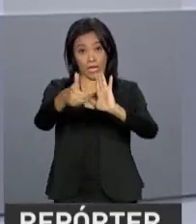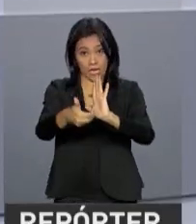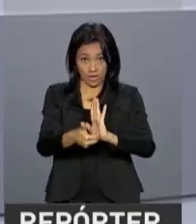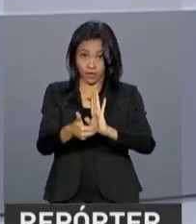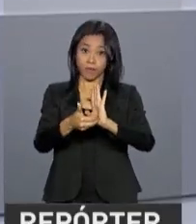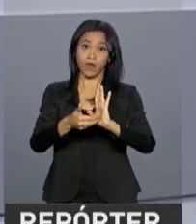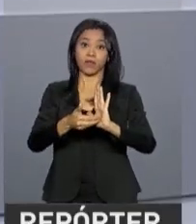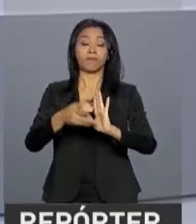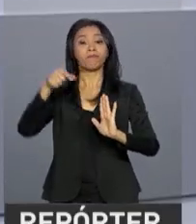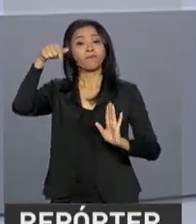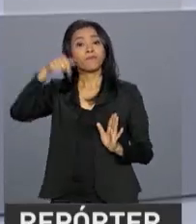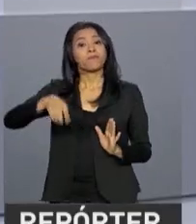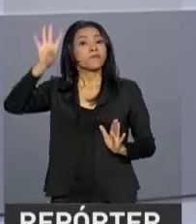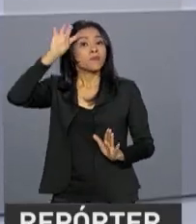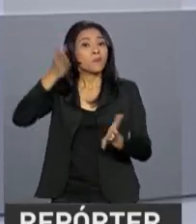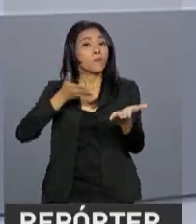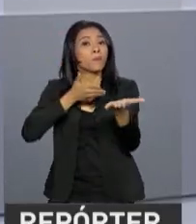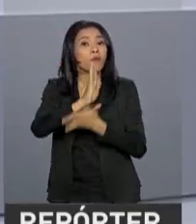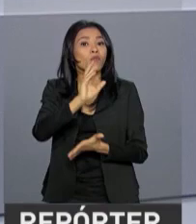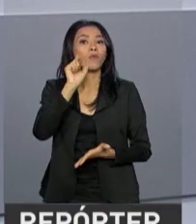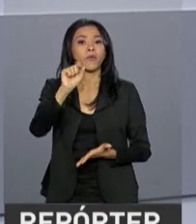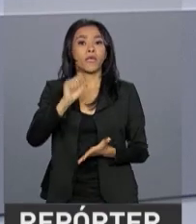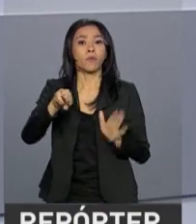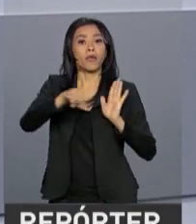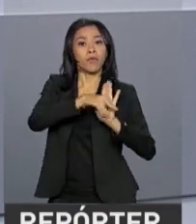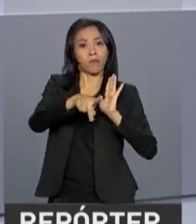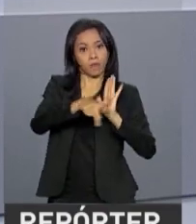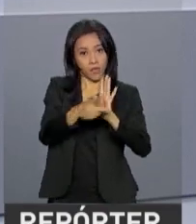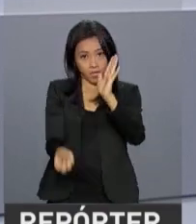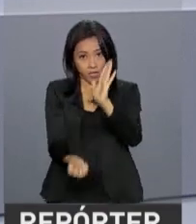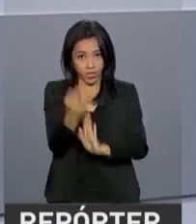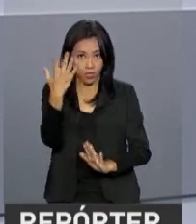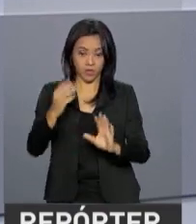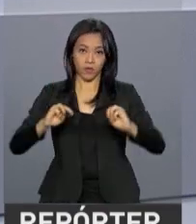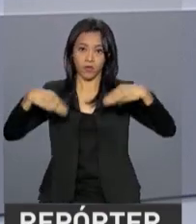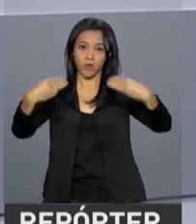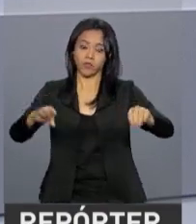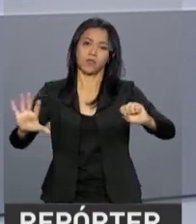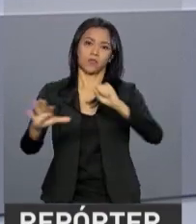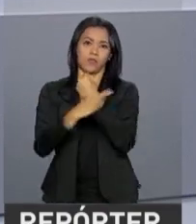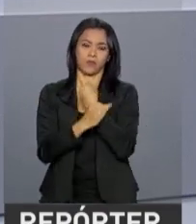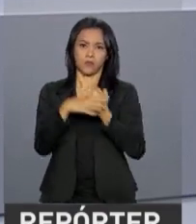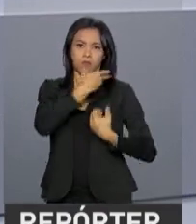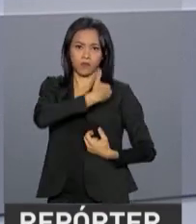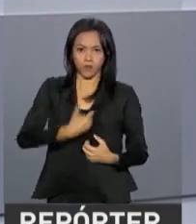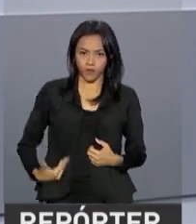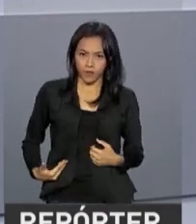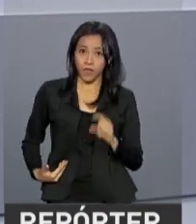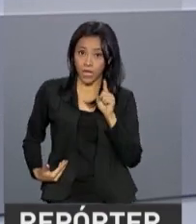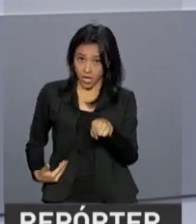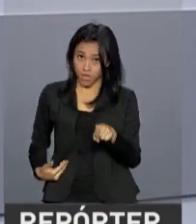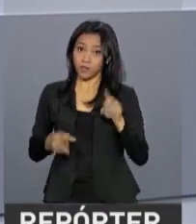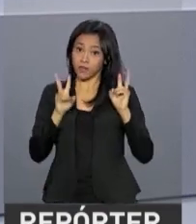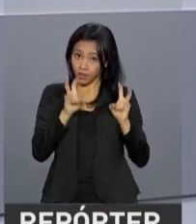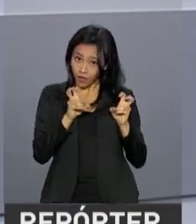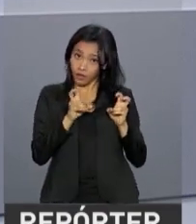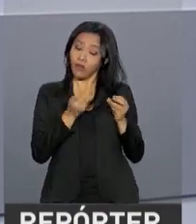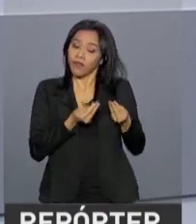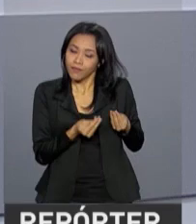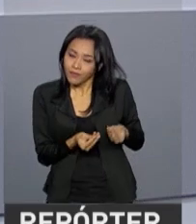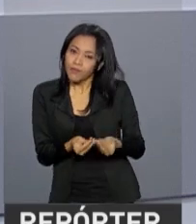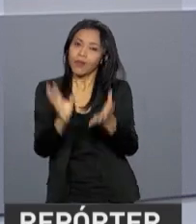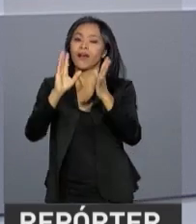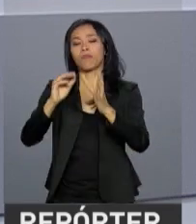aprovou nesta quarta-feira a medida provisória que cria o ministério da segurança pública a matéria segue agora para apreciação